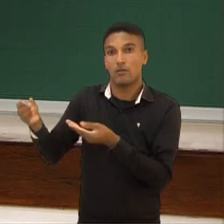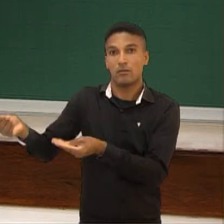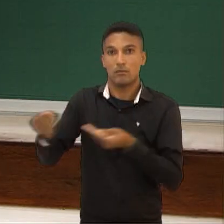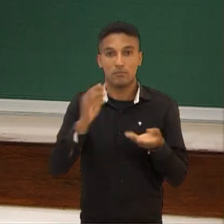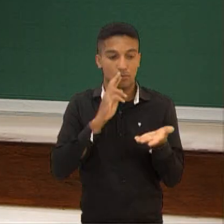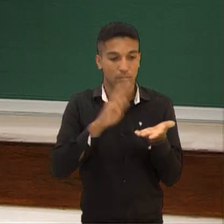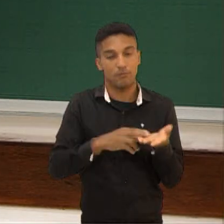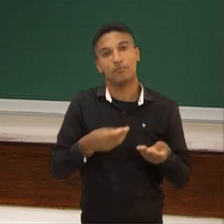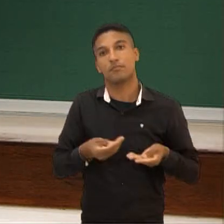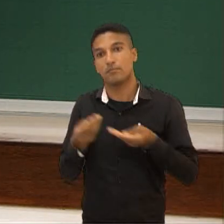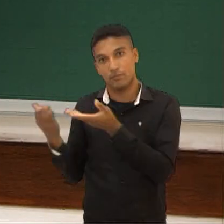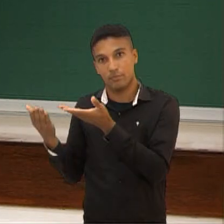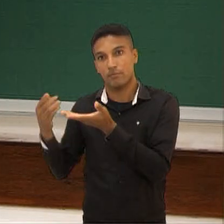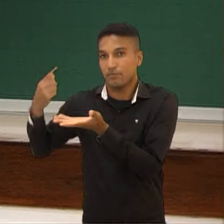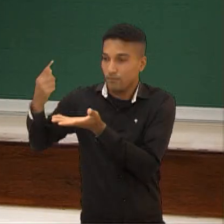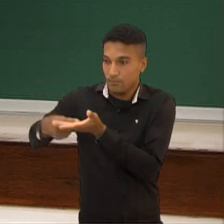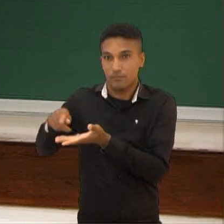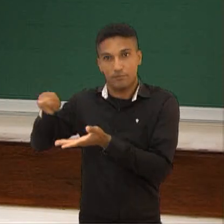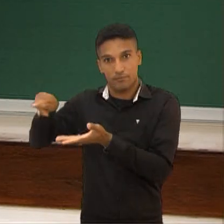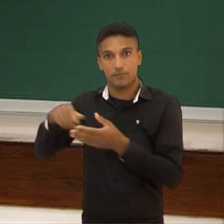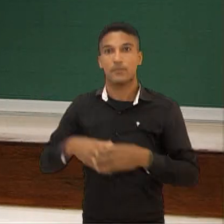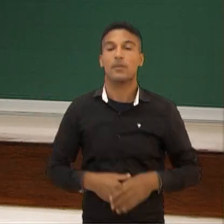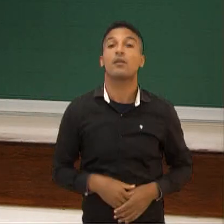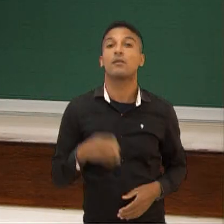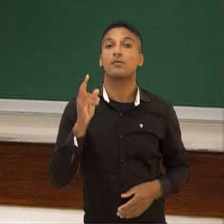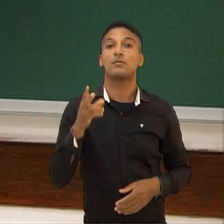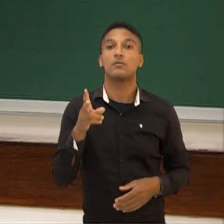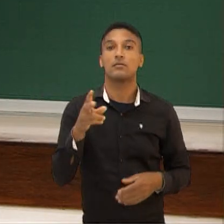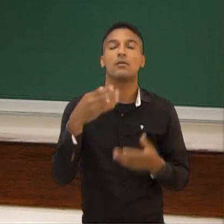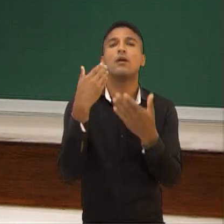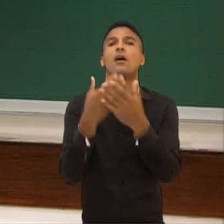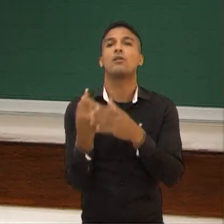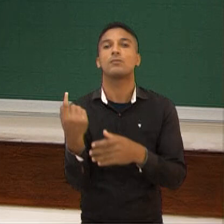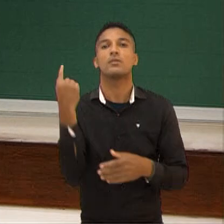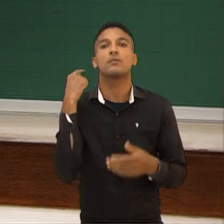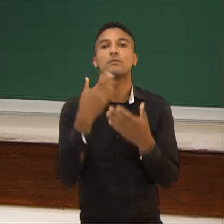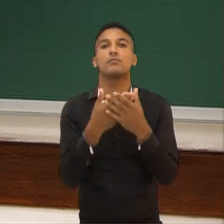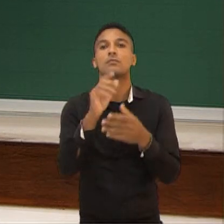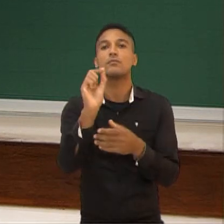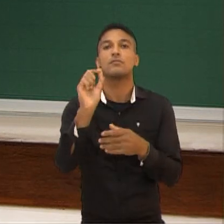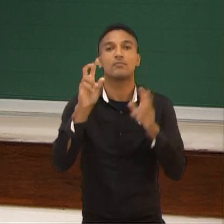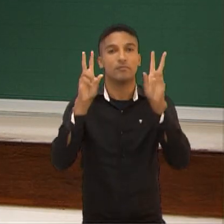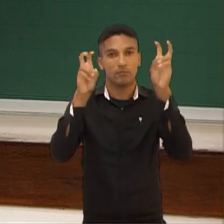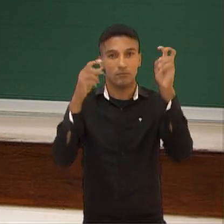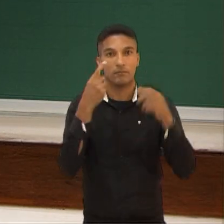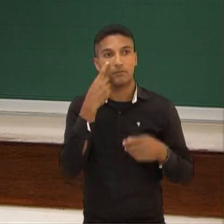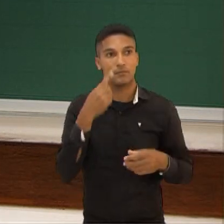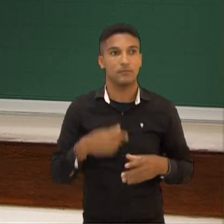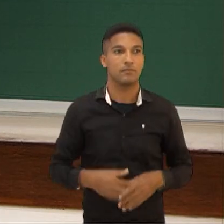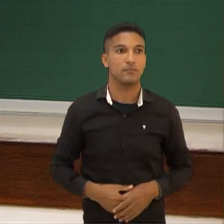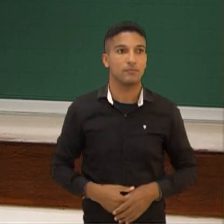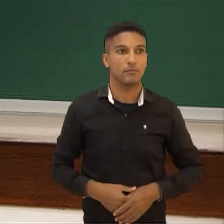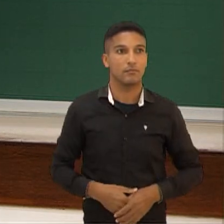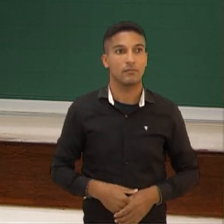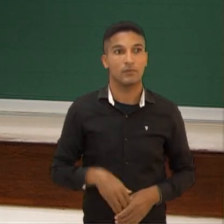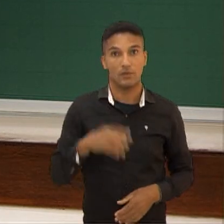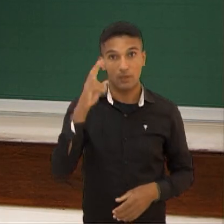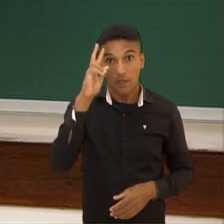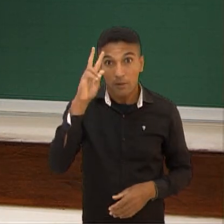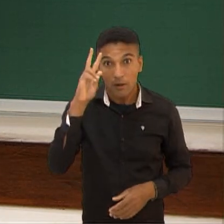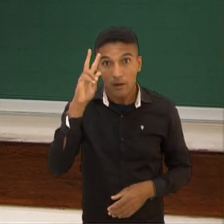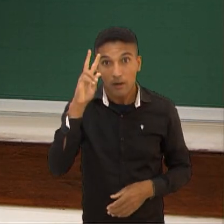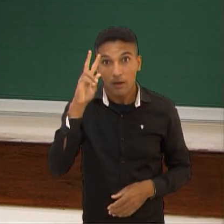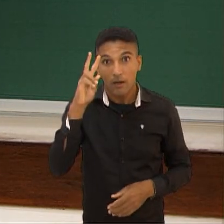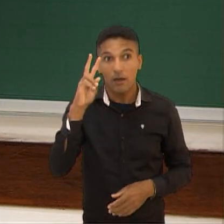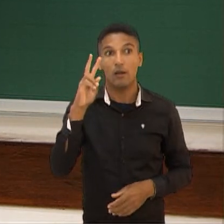Combinado? Então, sigamos. O que foi visto na aula passada? Bom, lembram-se que nós falamos, cuida-te com